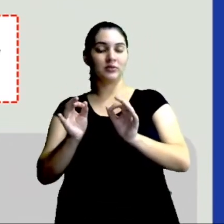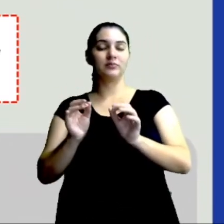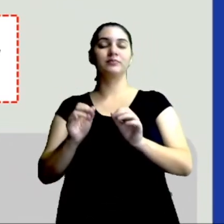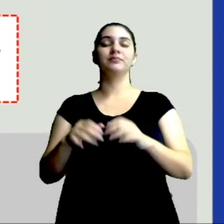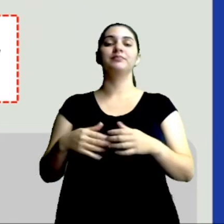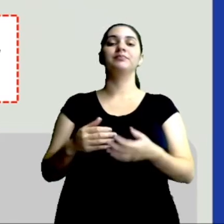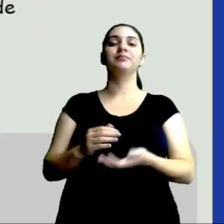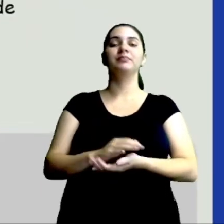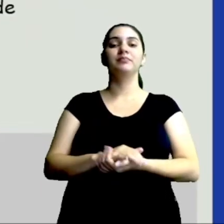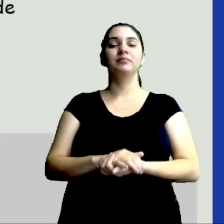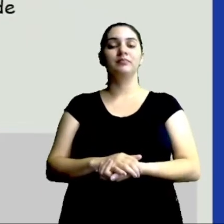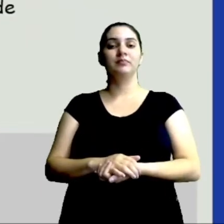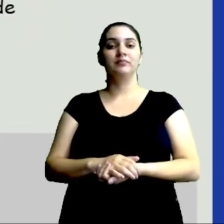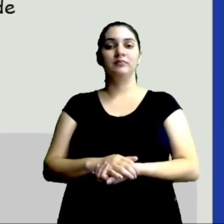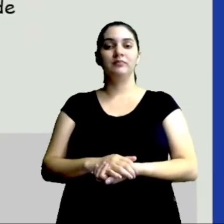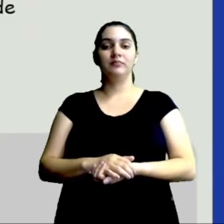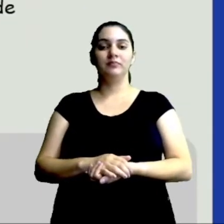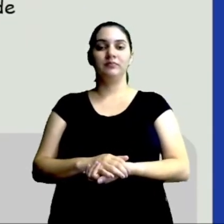ou modificar.